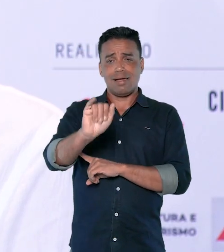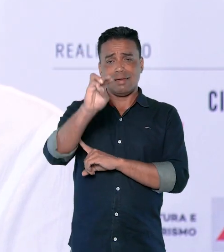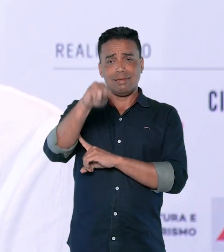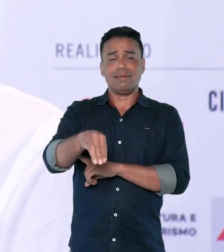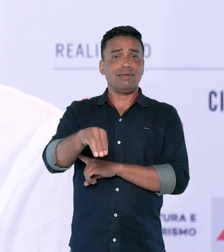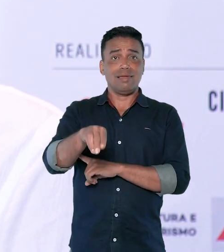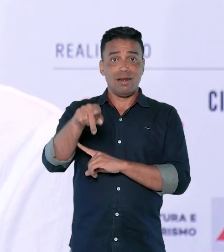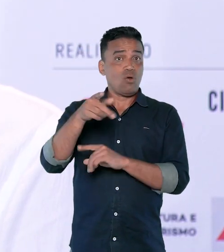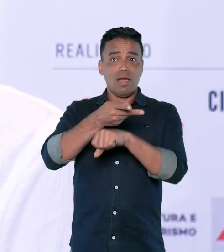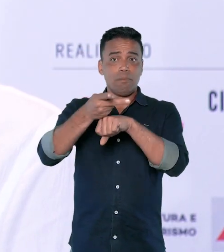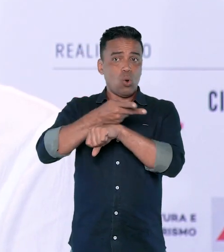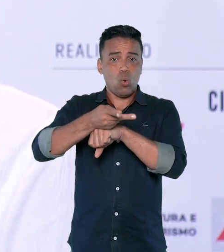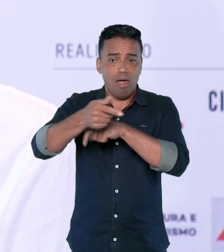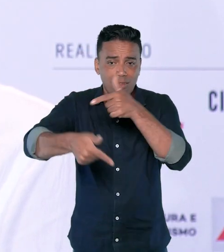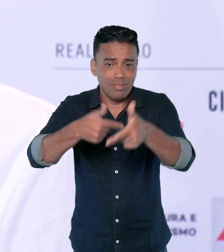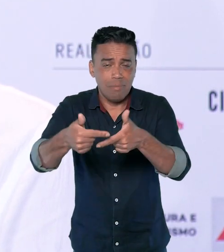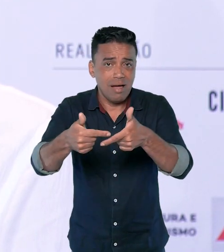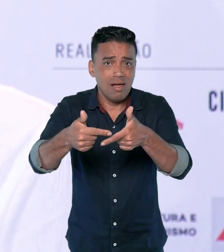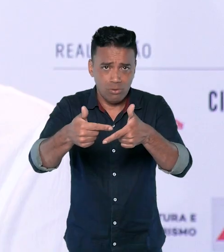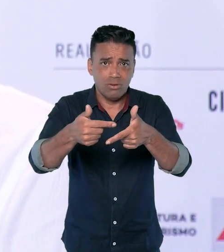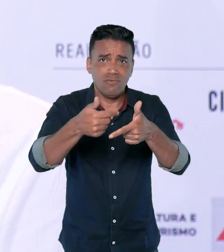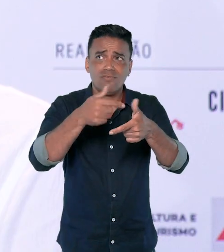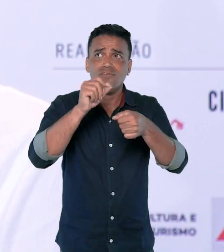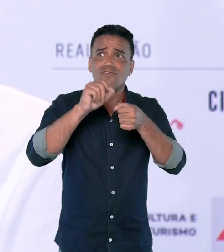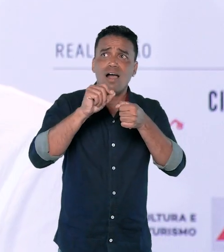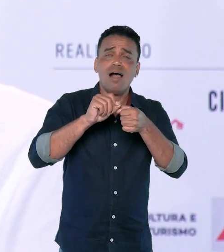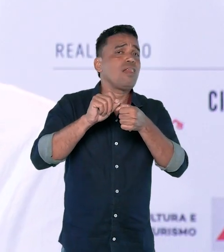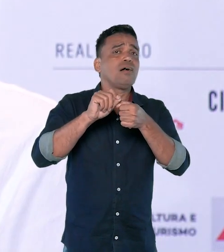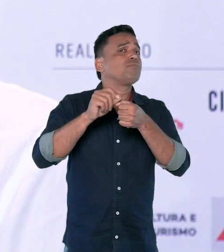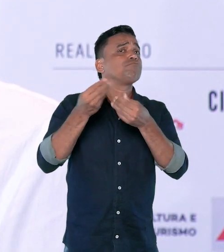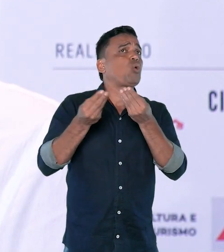diz muito sobre o que ele quer para a sua vida.